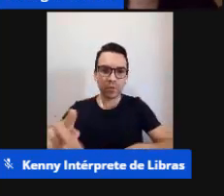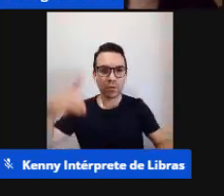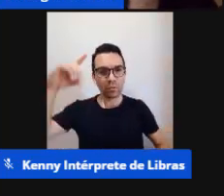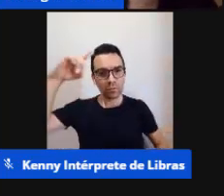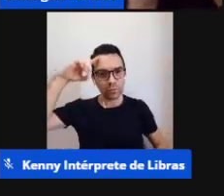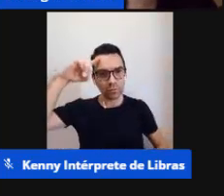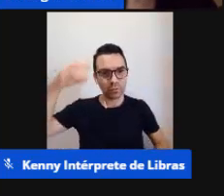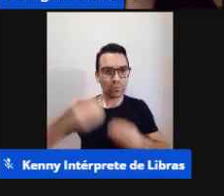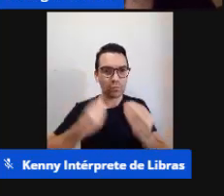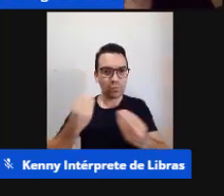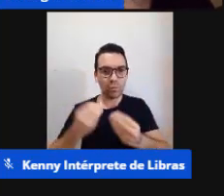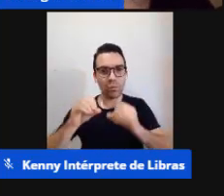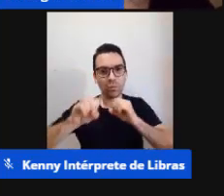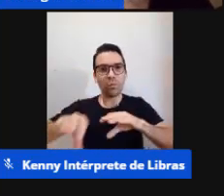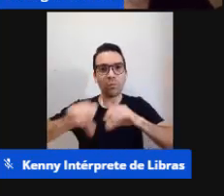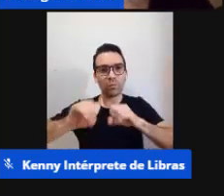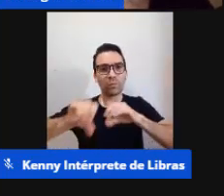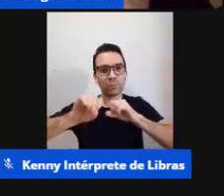aí fazendo